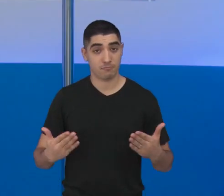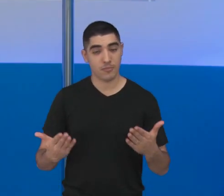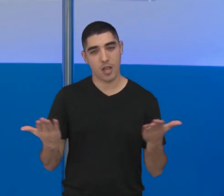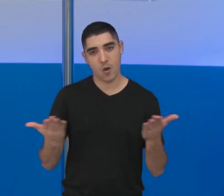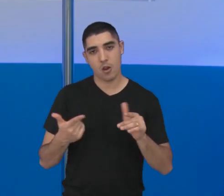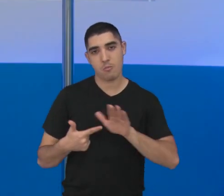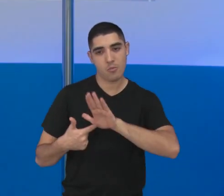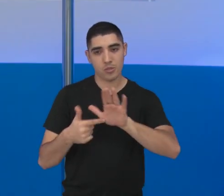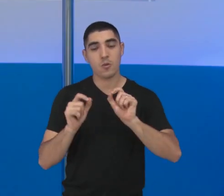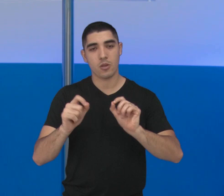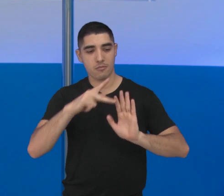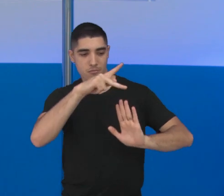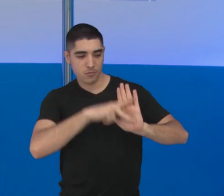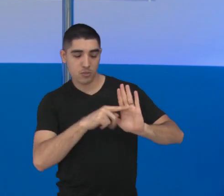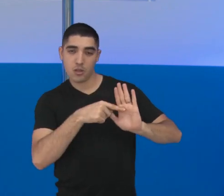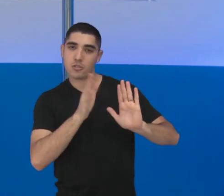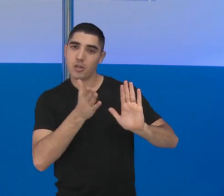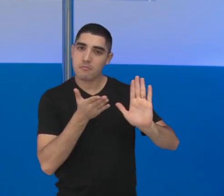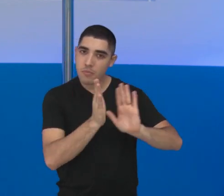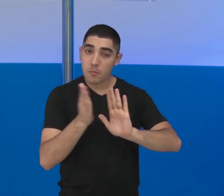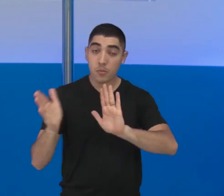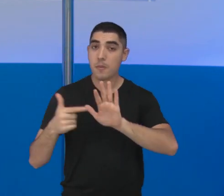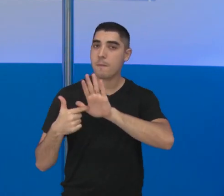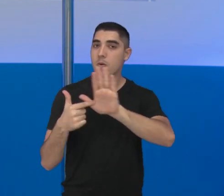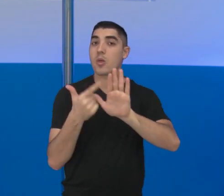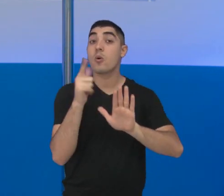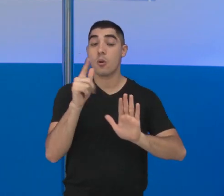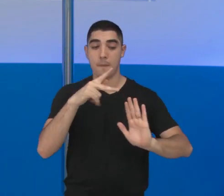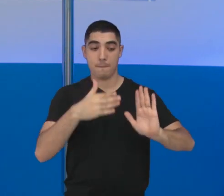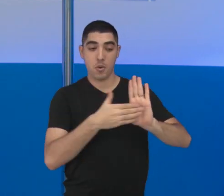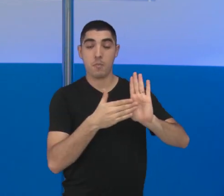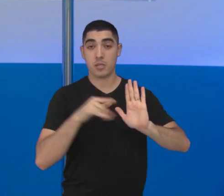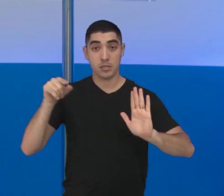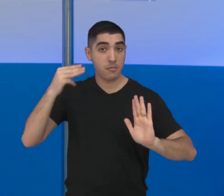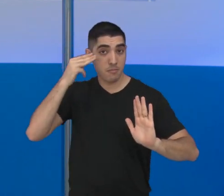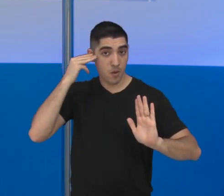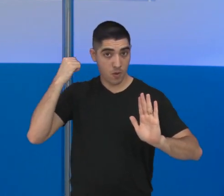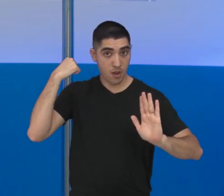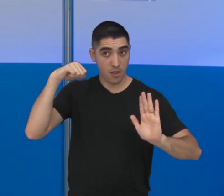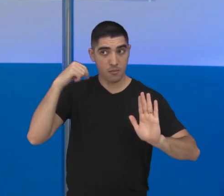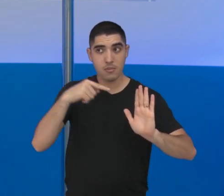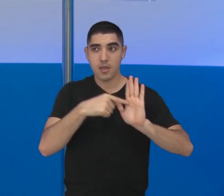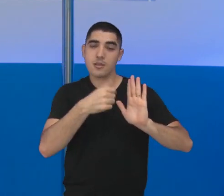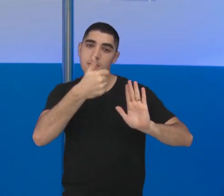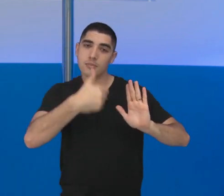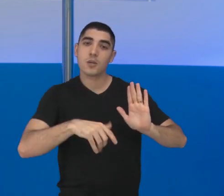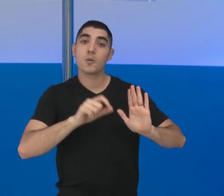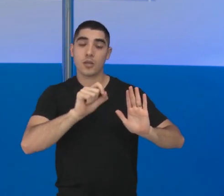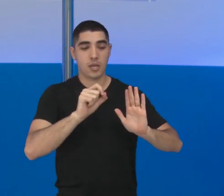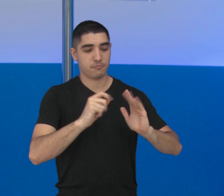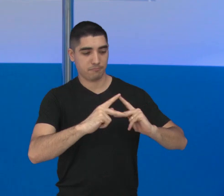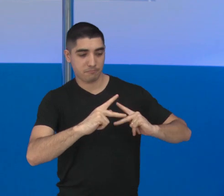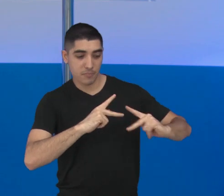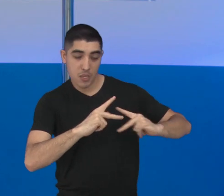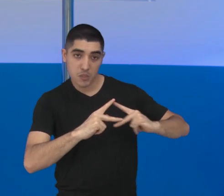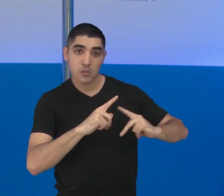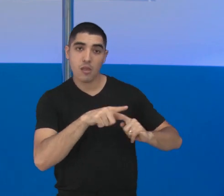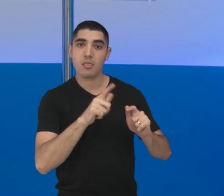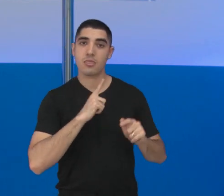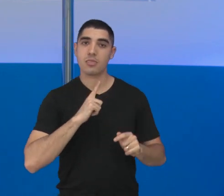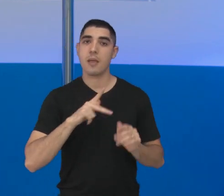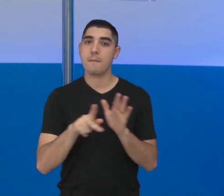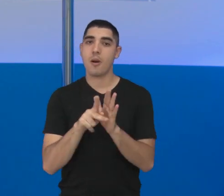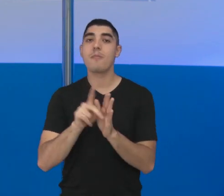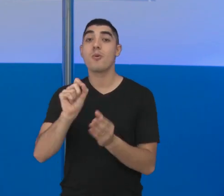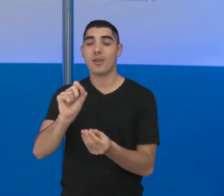Nós voltamos a falar agora sobre projetos aprovados para te mostrar uma proposta do vereador Marcão da Academia, que autoriza São José dos Campos a